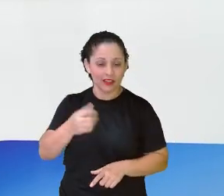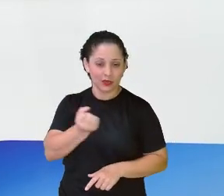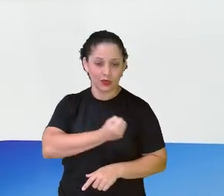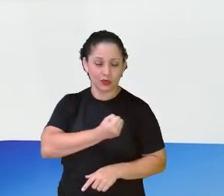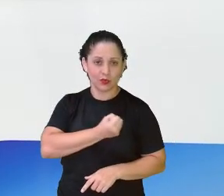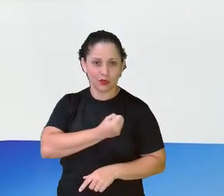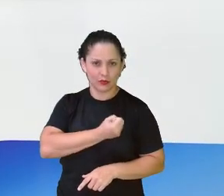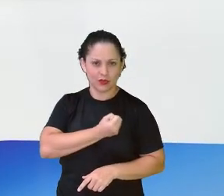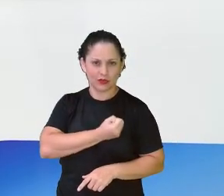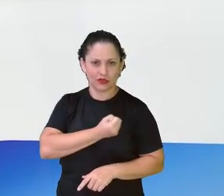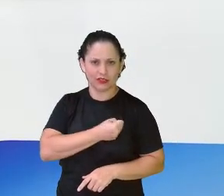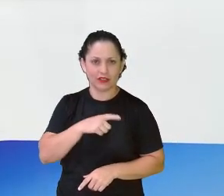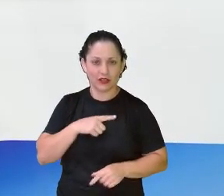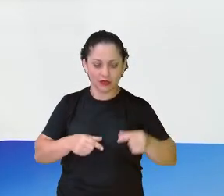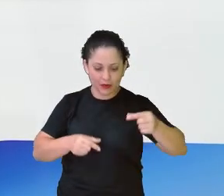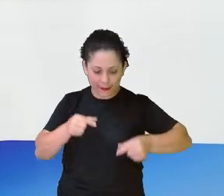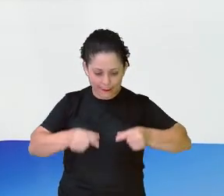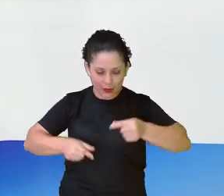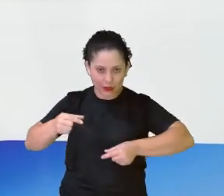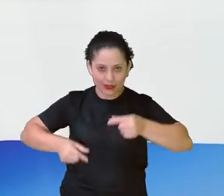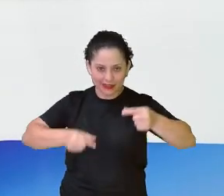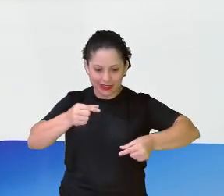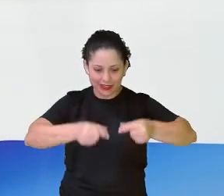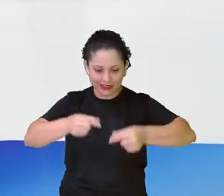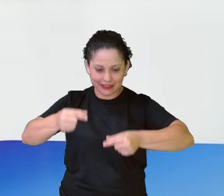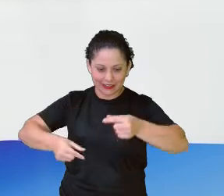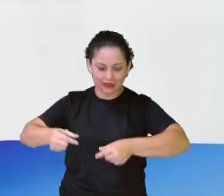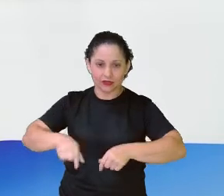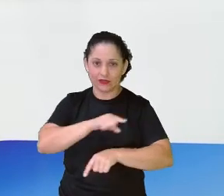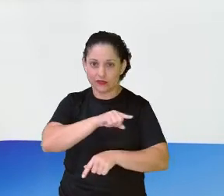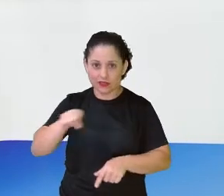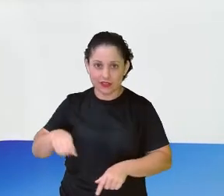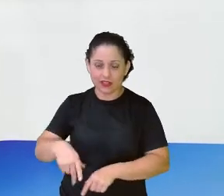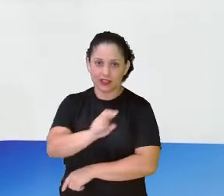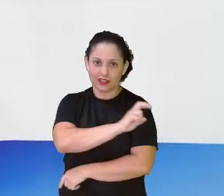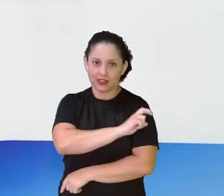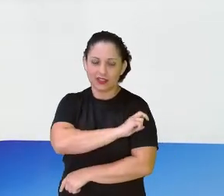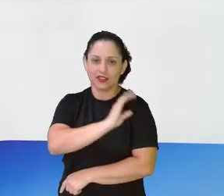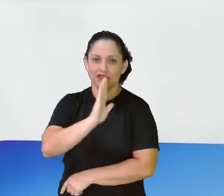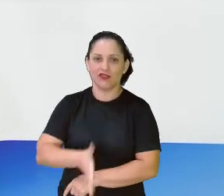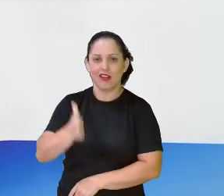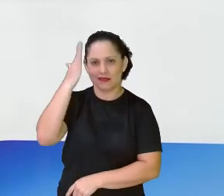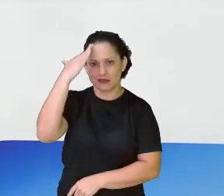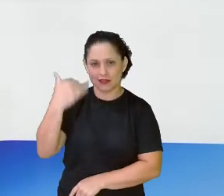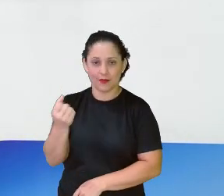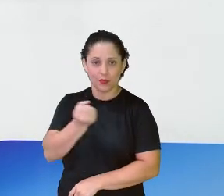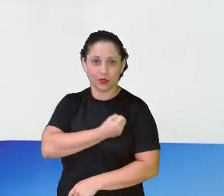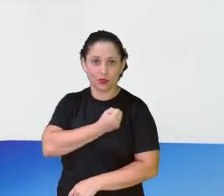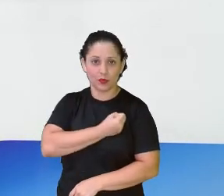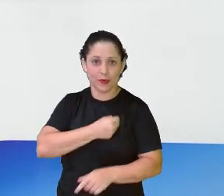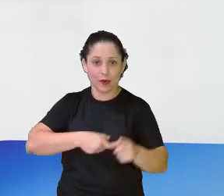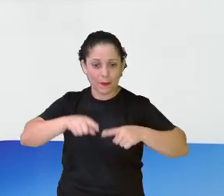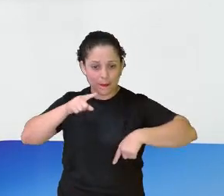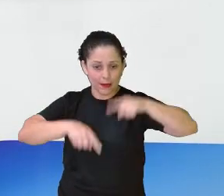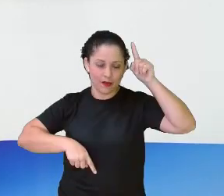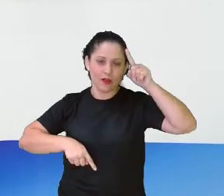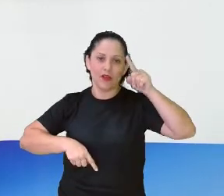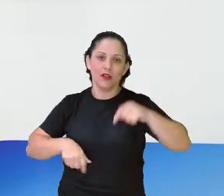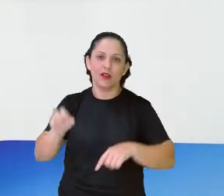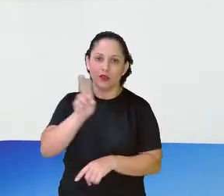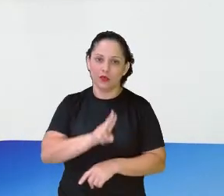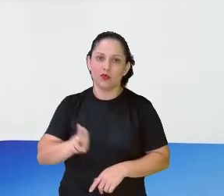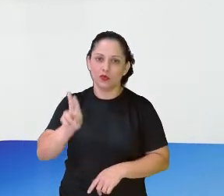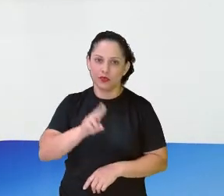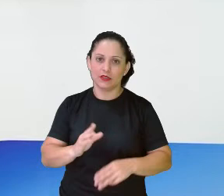fazer com os meus bonequinhos, mas você do 5º ano já sabe que se o número for um pouquinho maior, o método chave é o mais